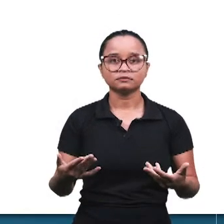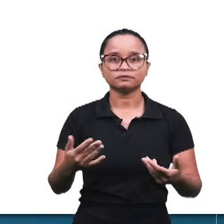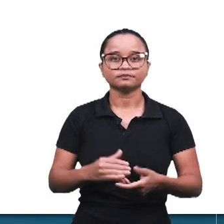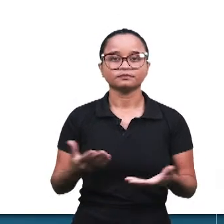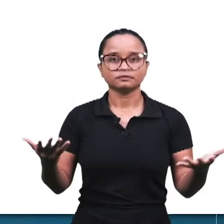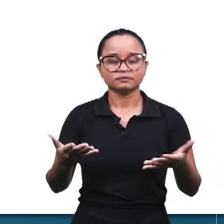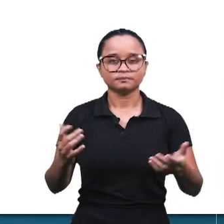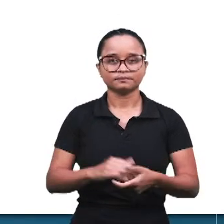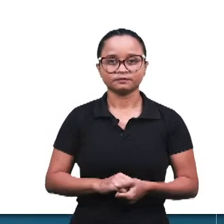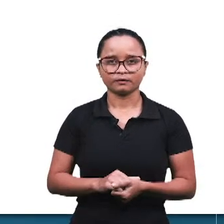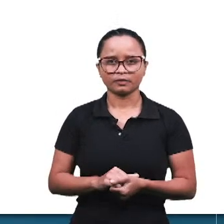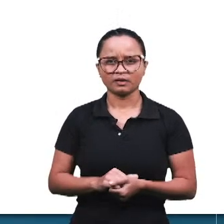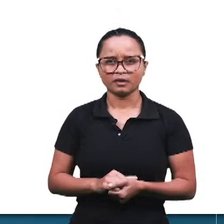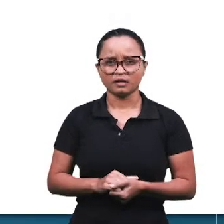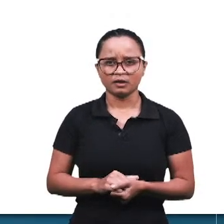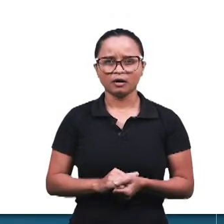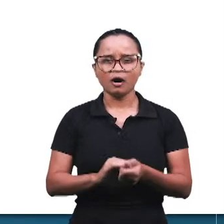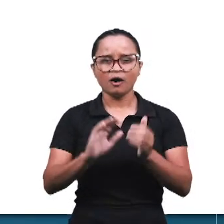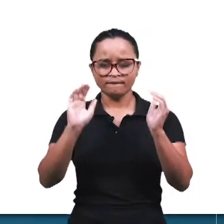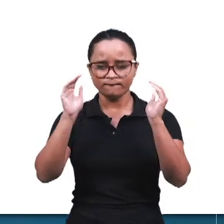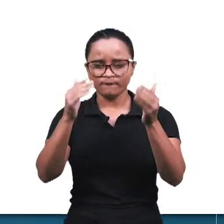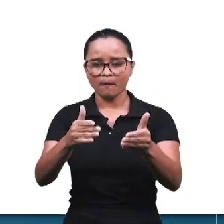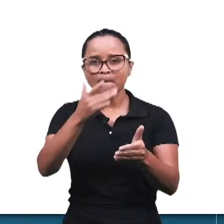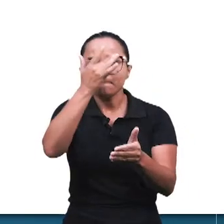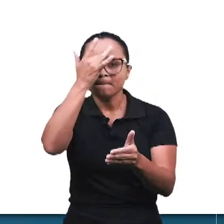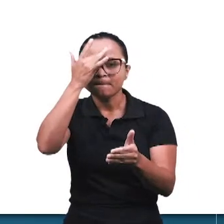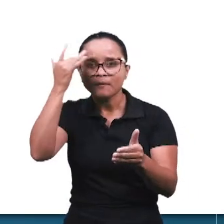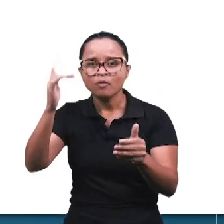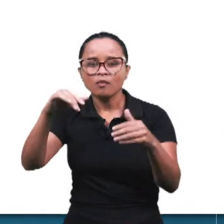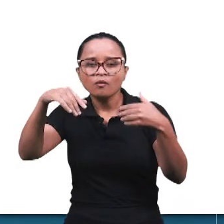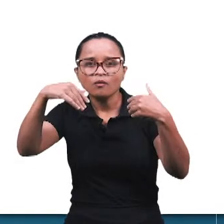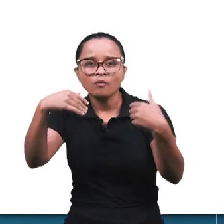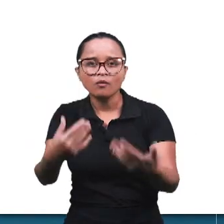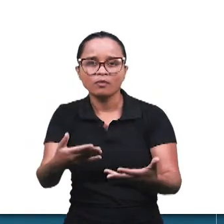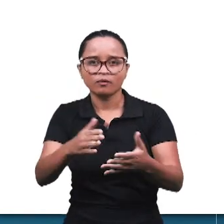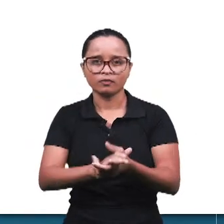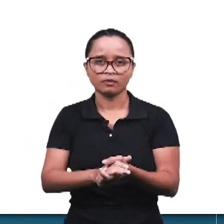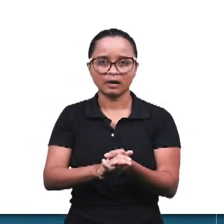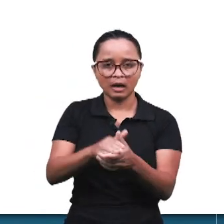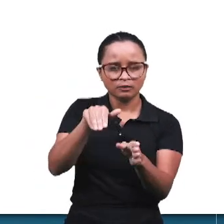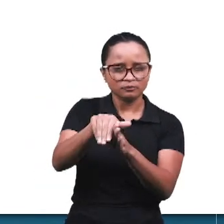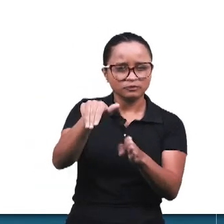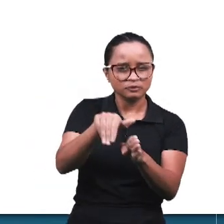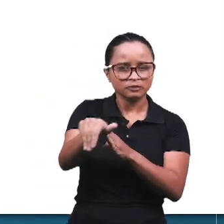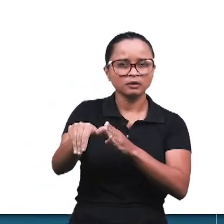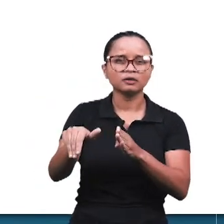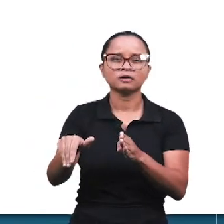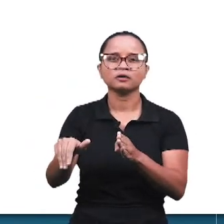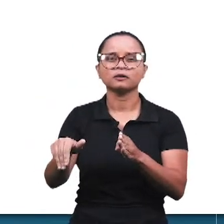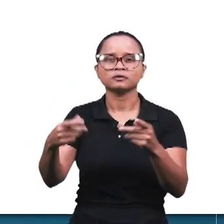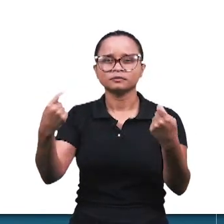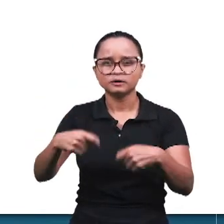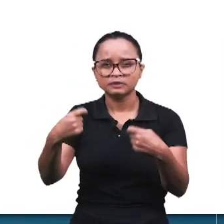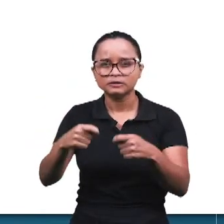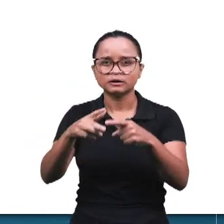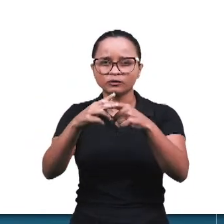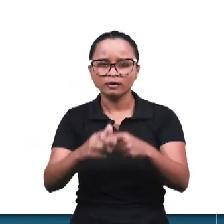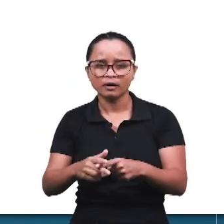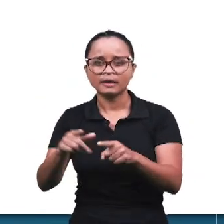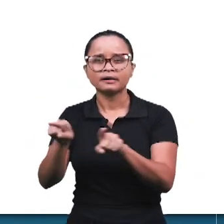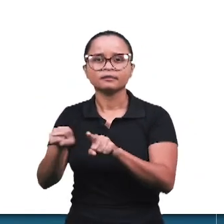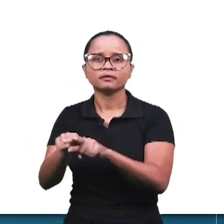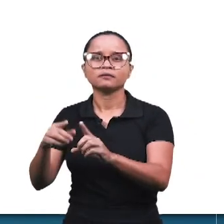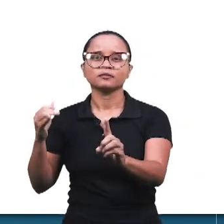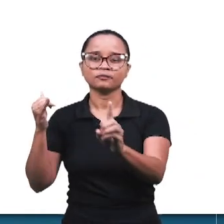estão dirigidas a recomendação e advertências ou sinais proféticos que